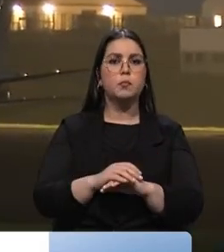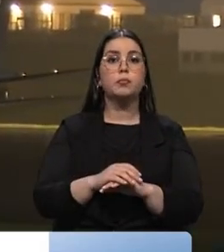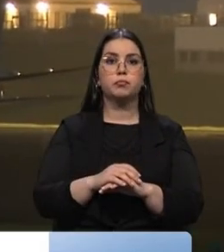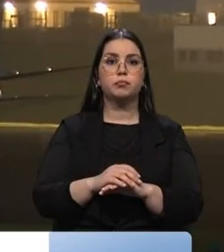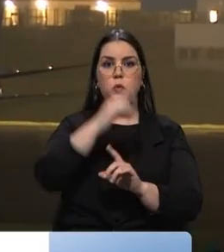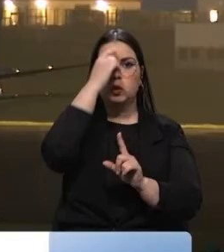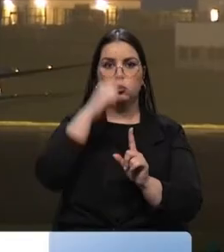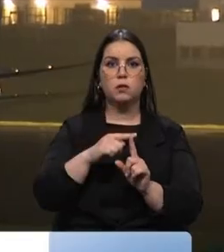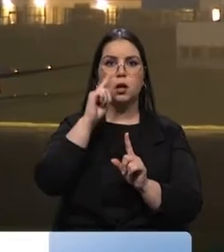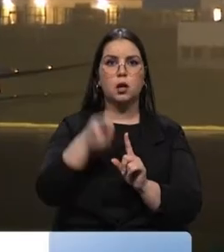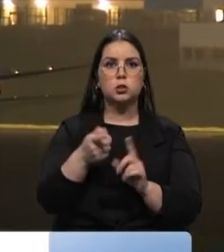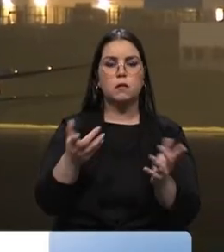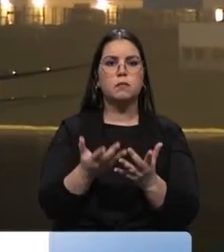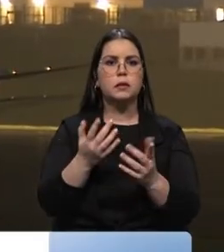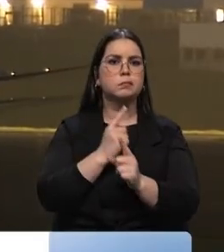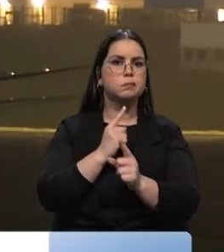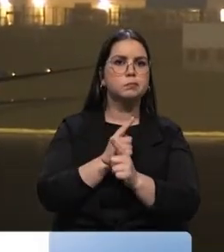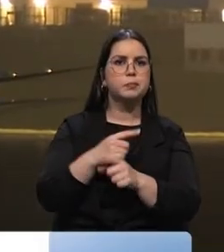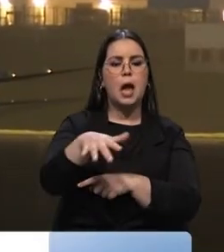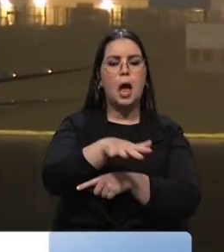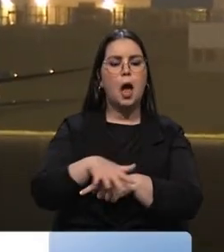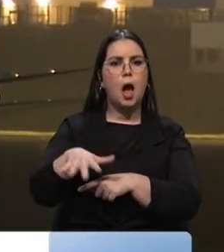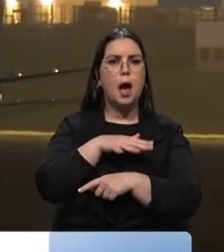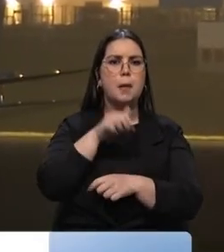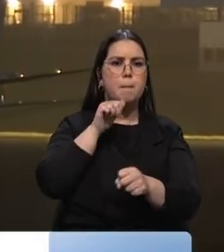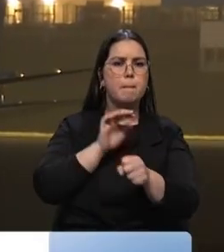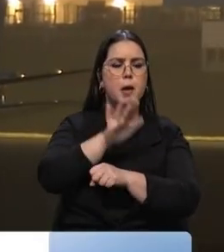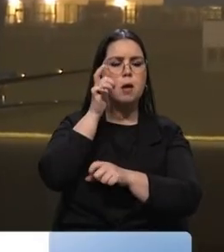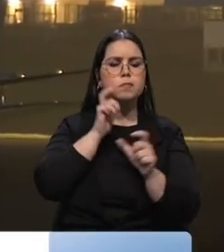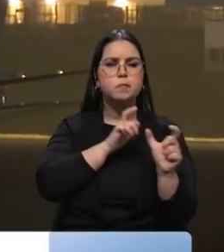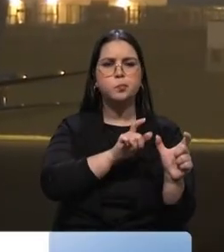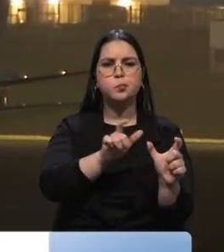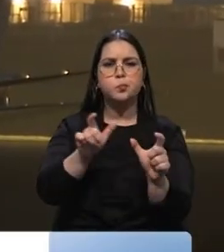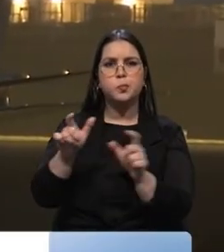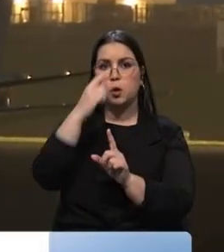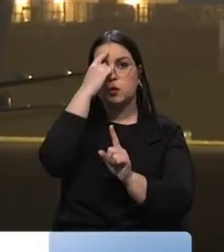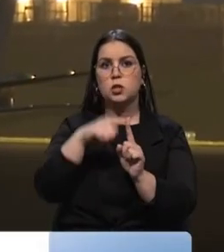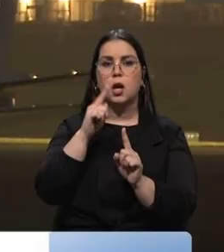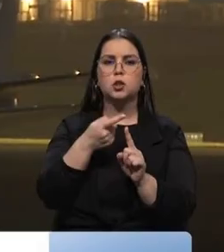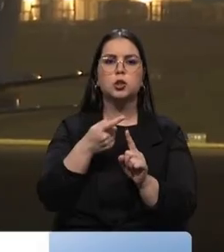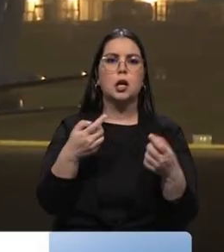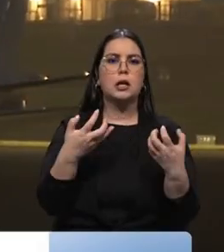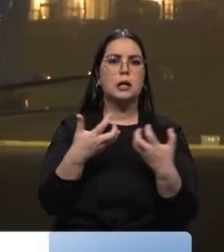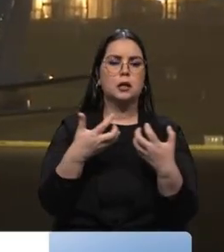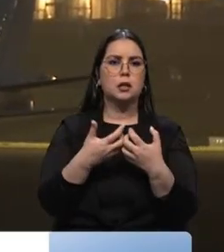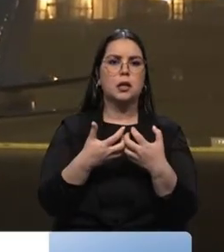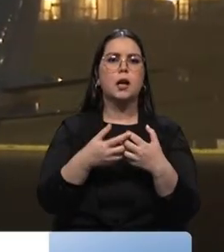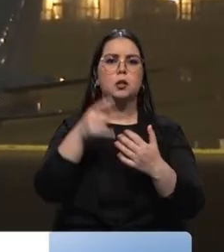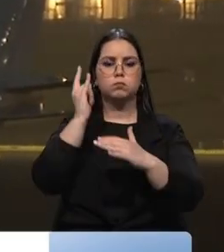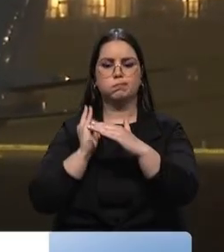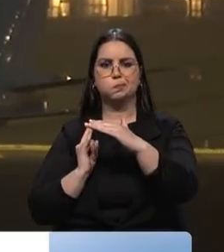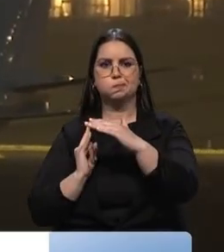o objetivo de patrulhar zonas marítimas, foi projetado para guerras antissubmarinas de longo alcance.